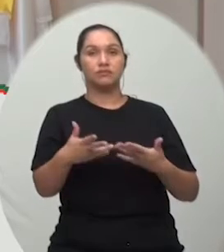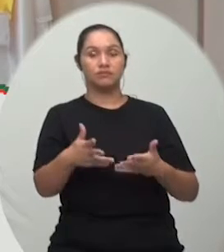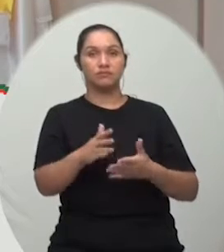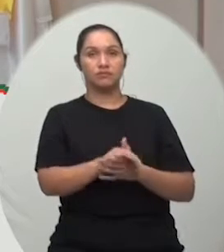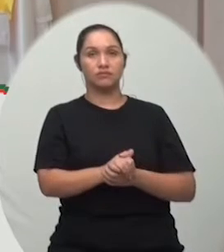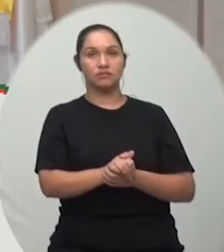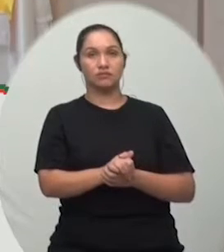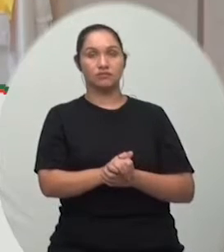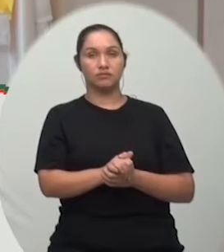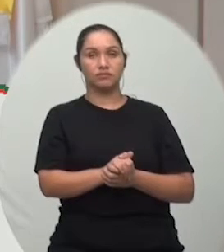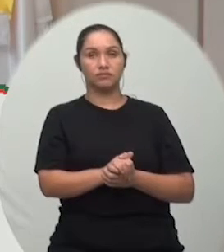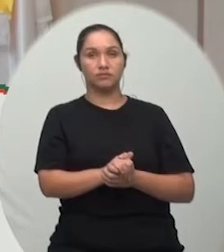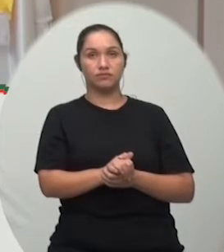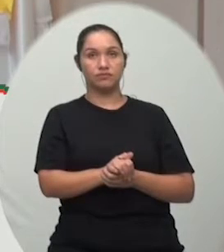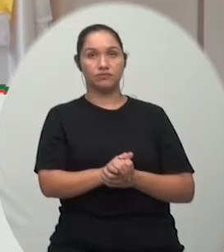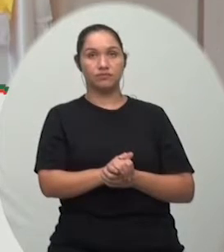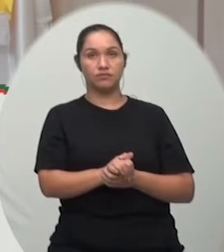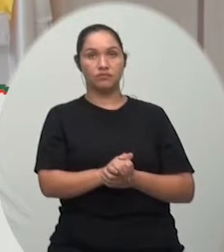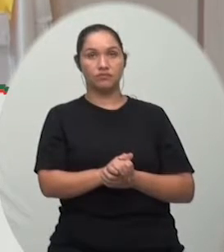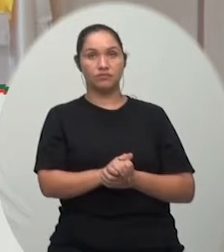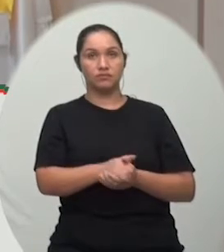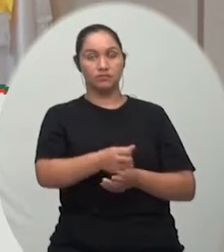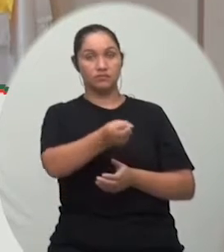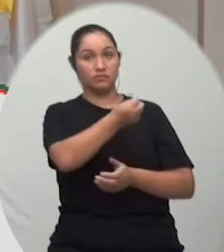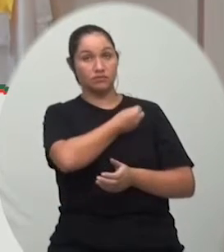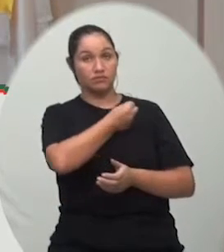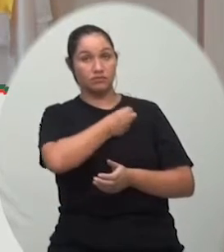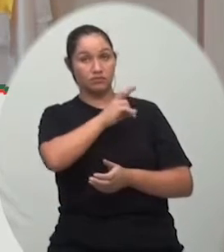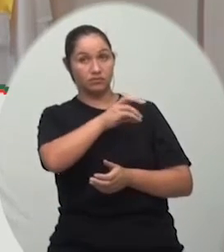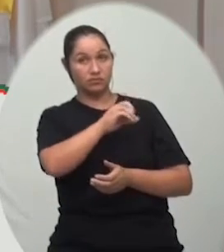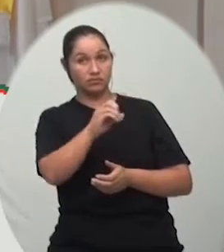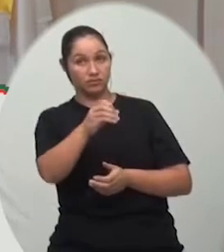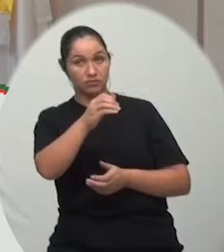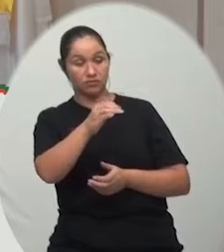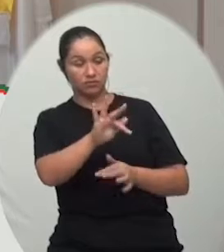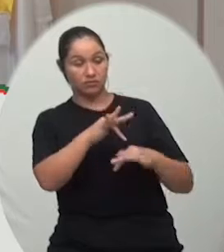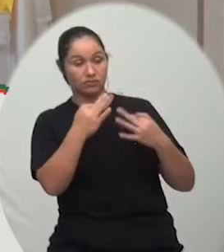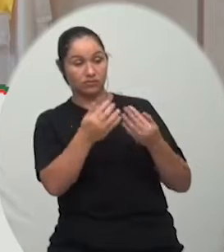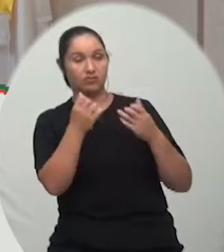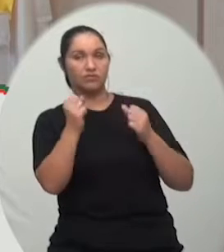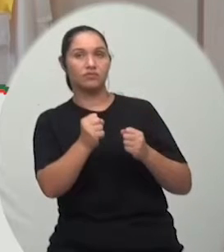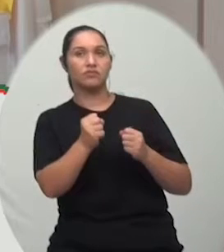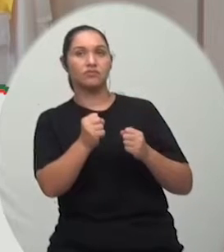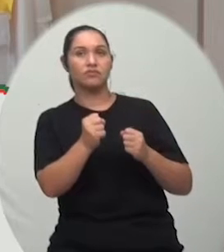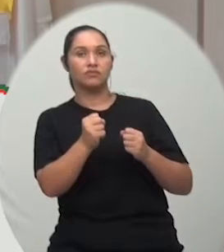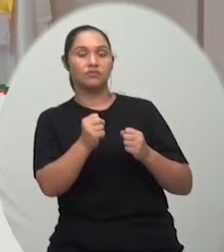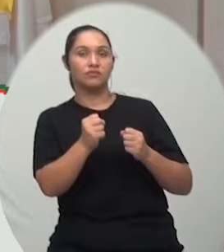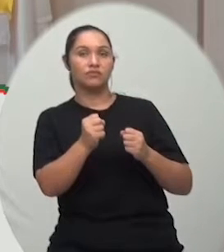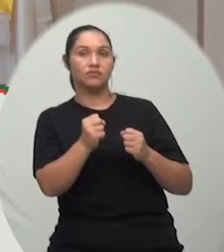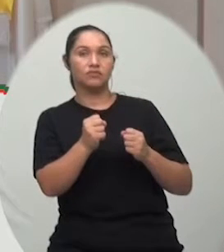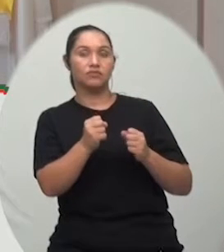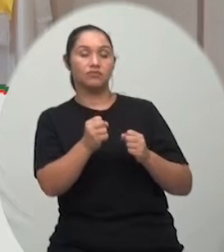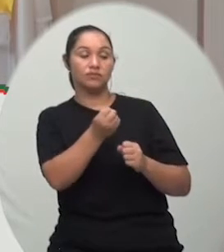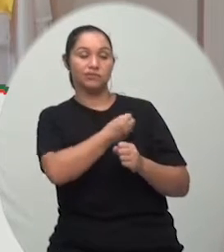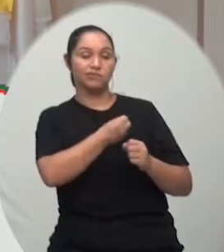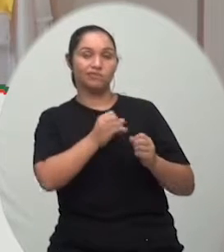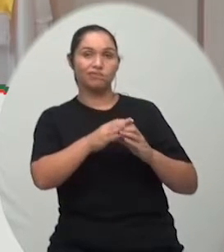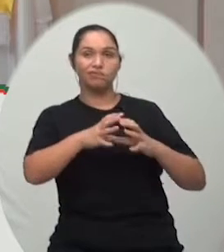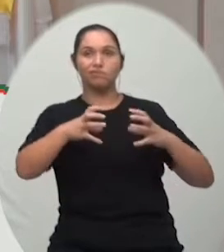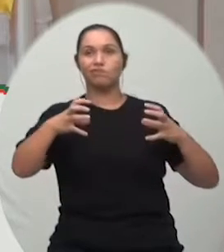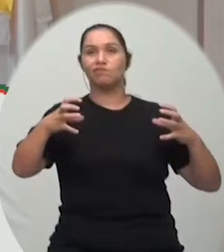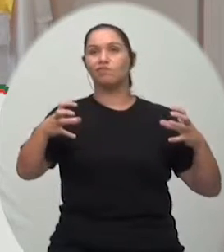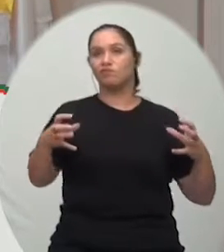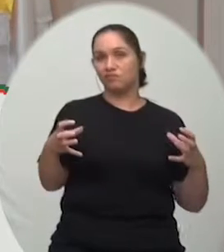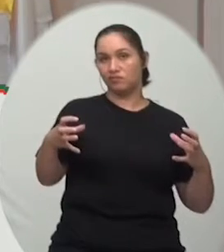tirar essa parte, esse limitador por família de 200 famílias. Se pudesse ser ampliado esse valor, aí